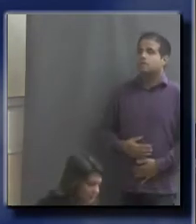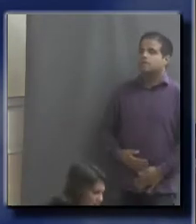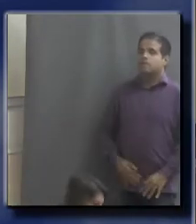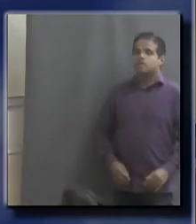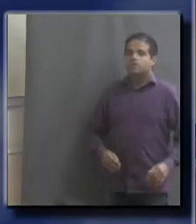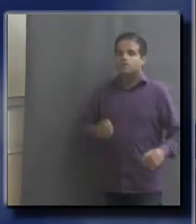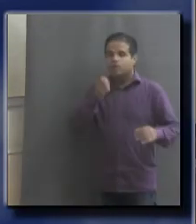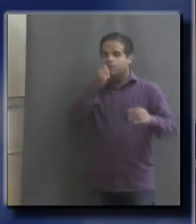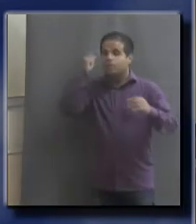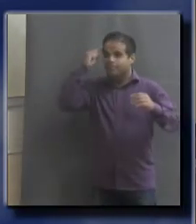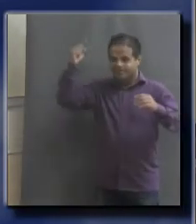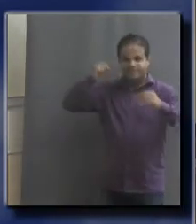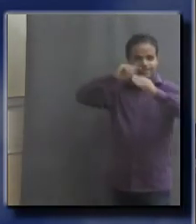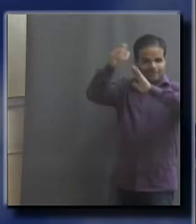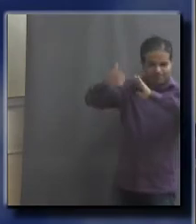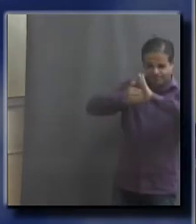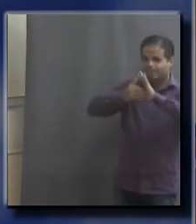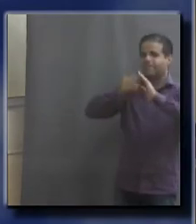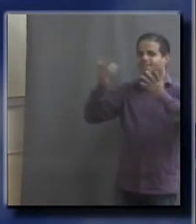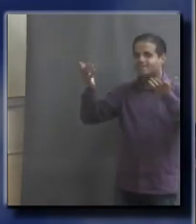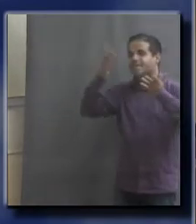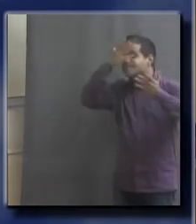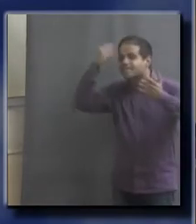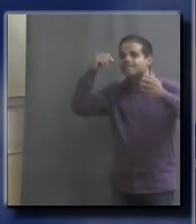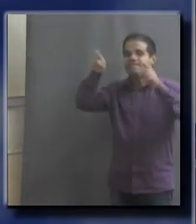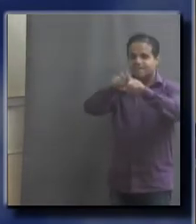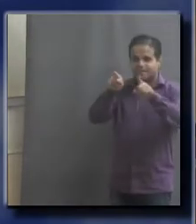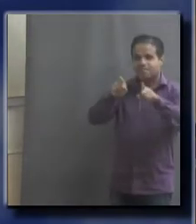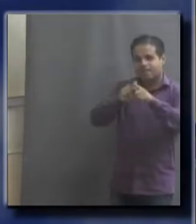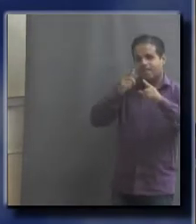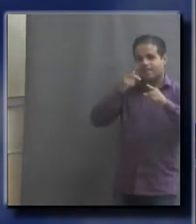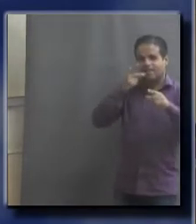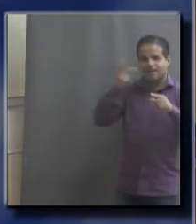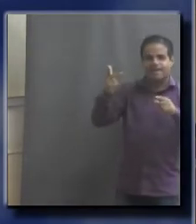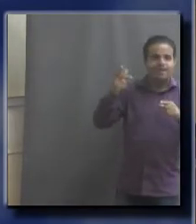Primeiramente, e sem me esquecer jamais, Fora Temer.